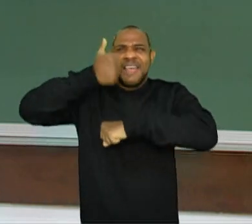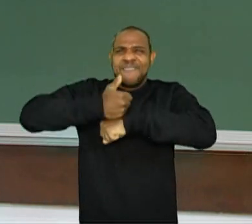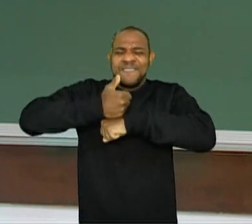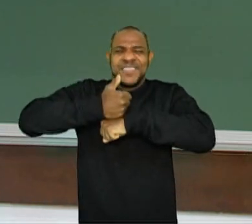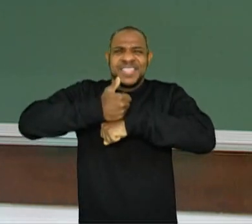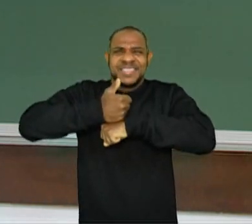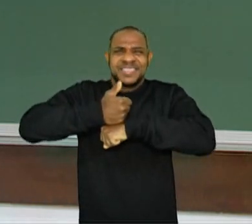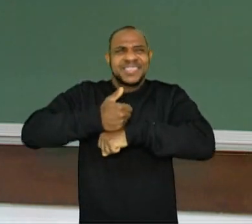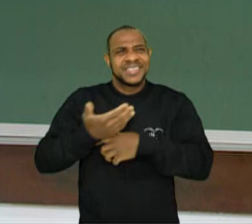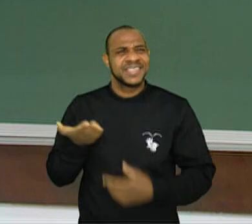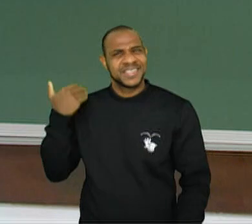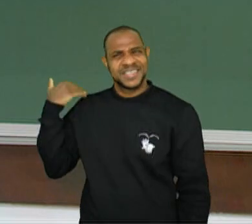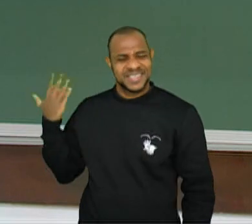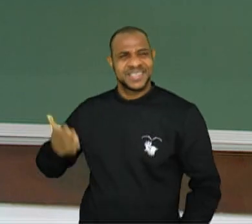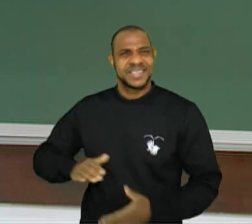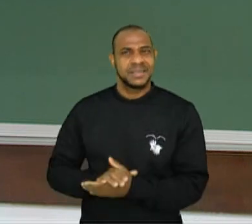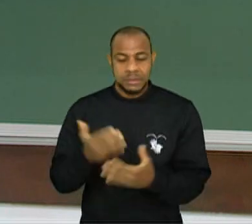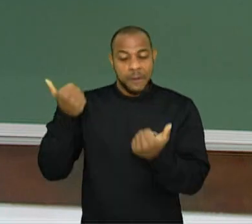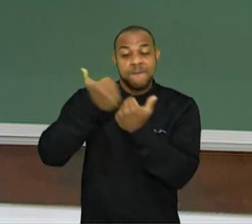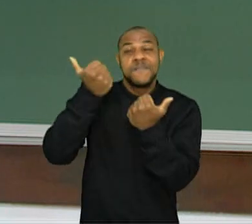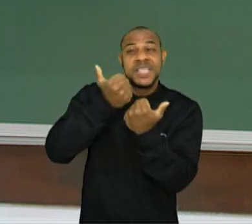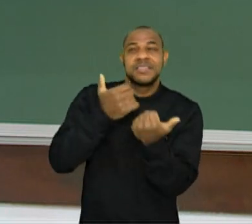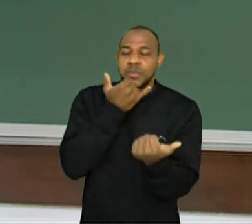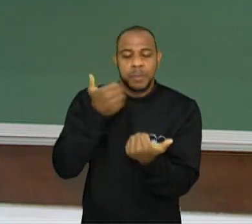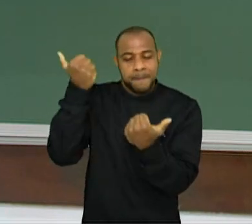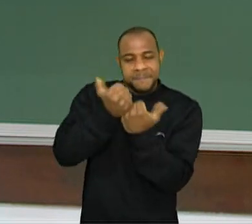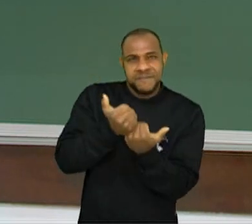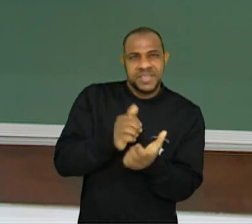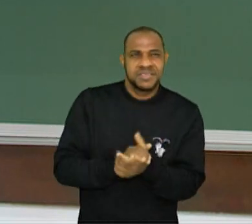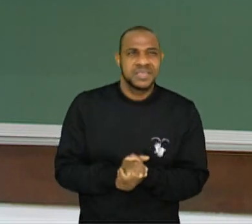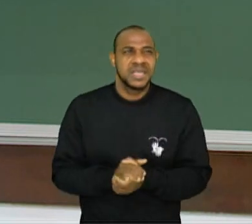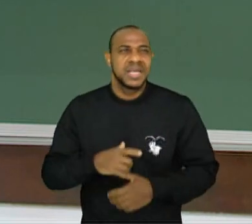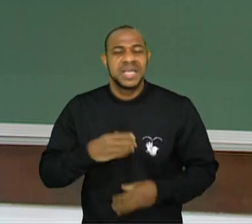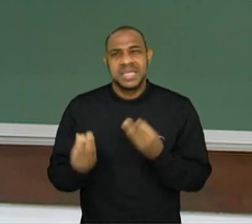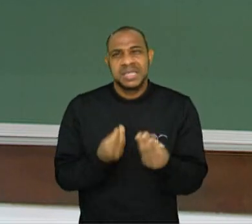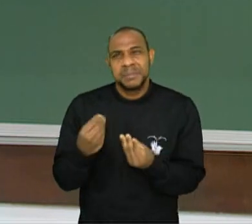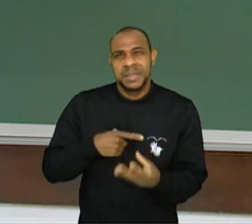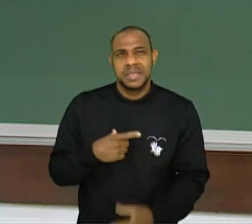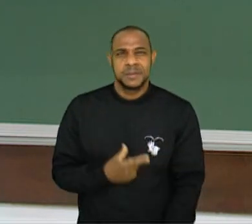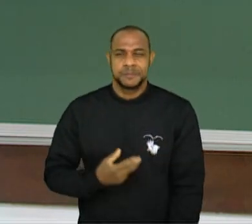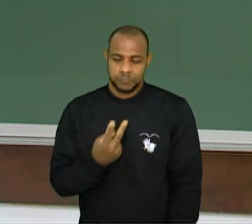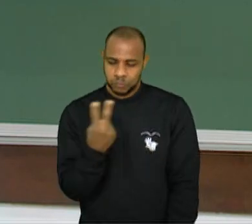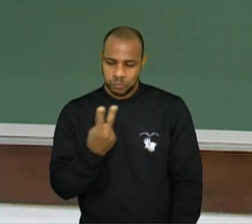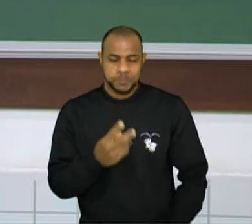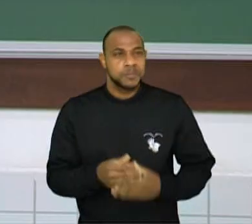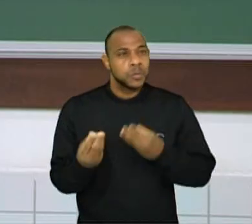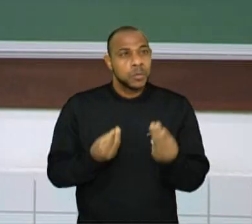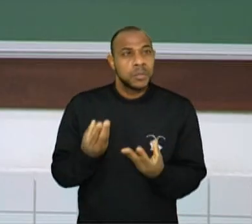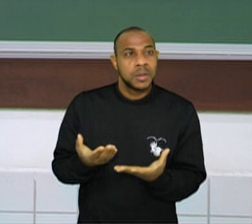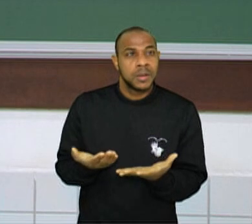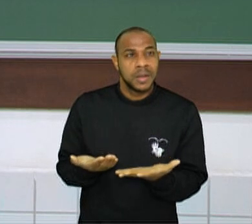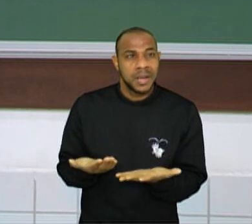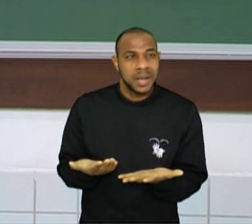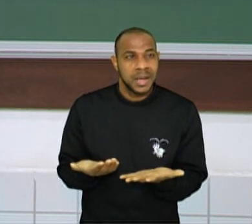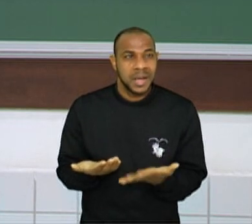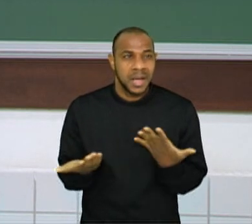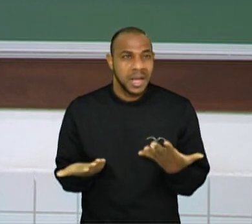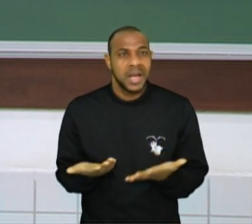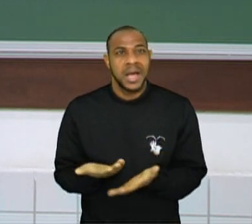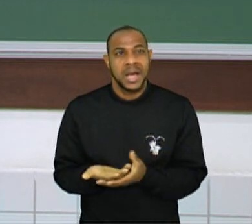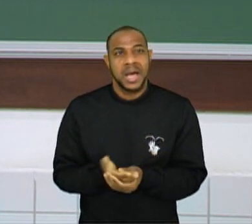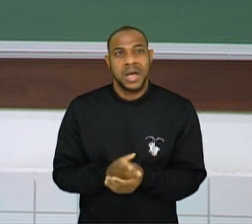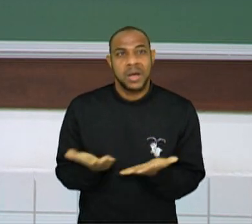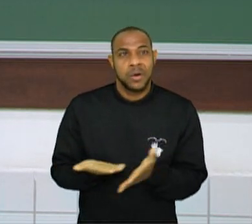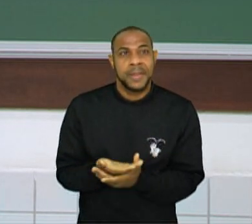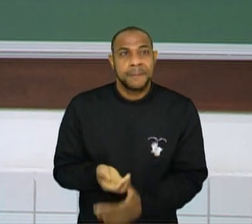do JK, né? E estava aqui ao lado do PTB, que justamente eram os setores mais à esquerda. Agora, o Jânio Quadros